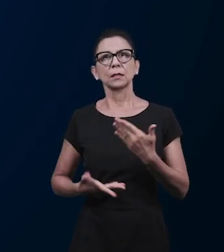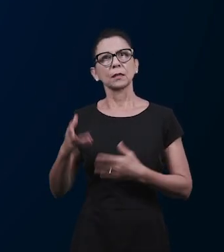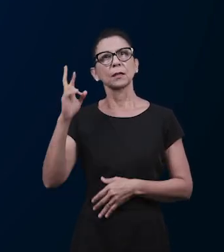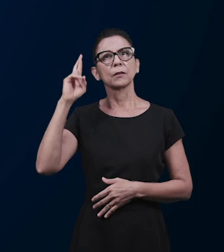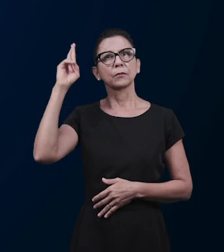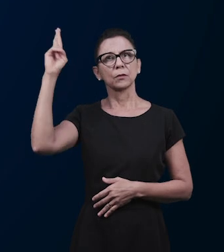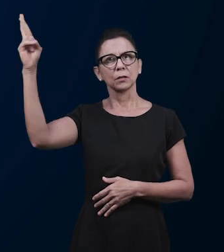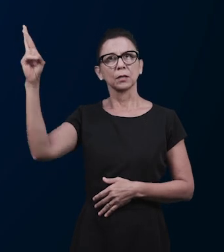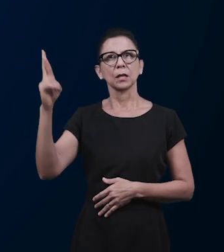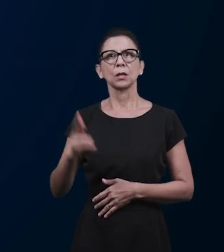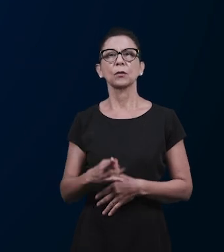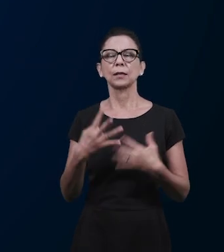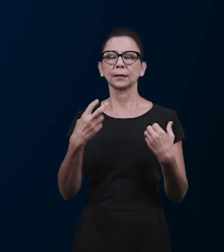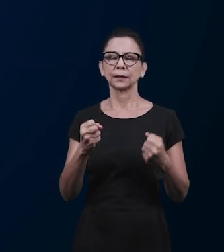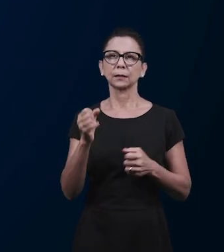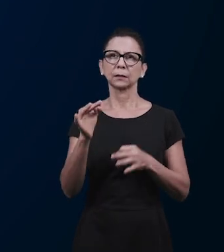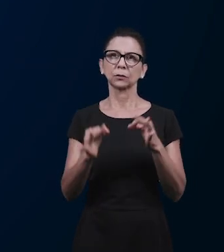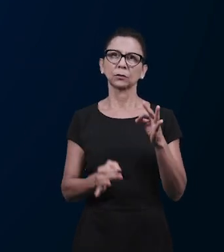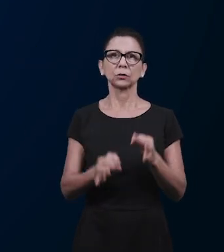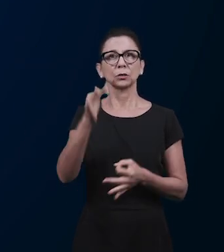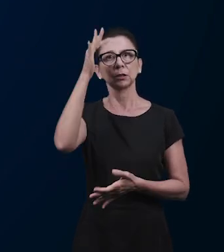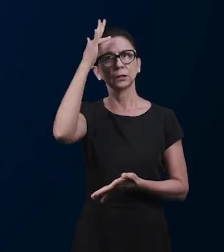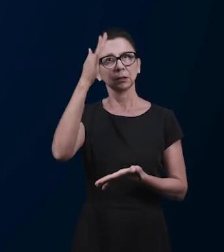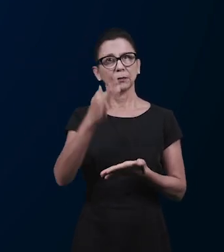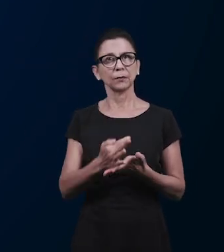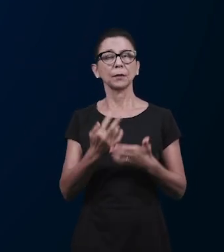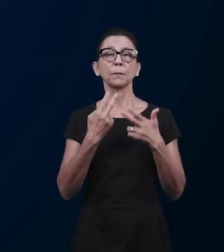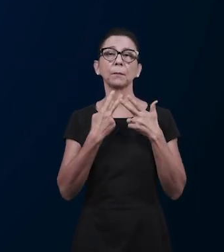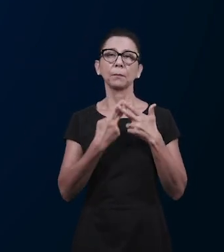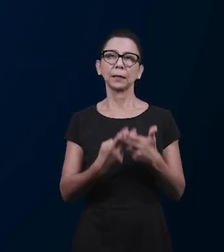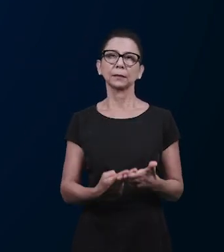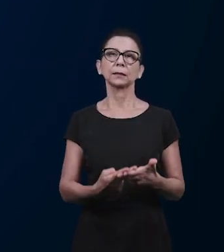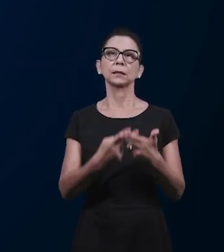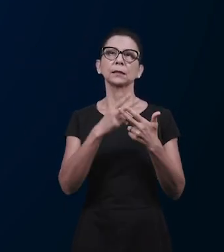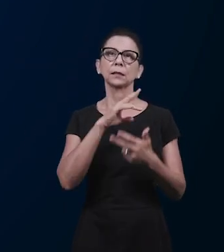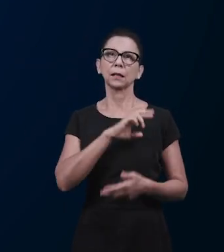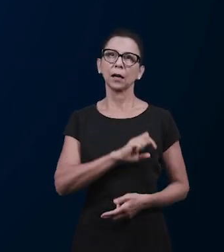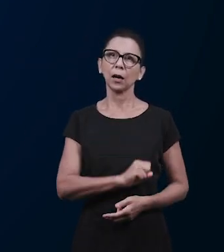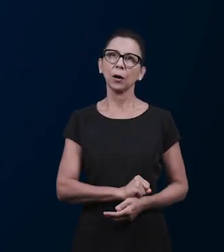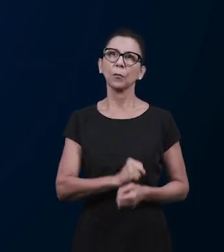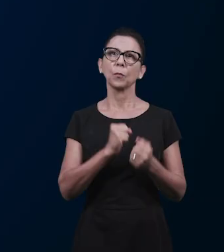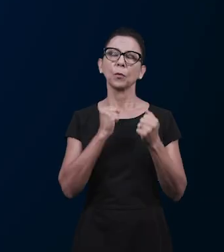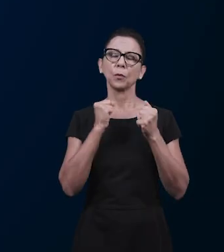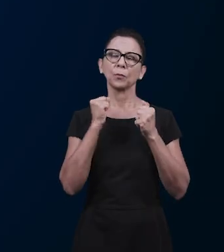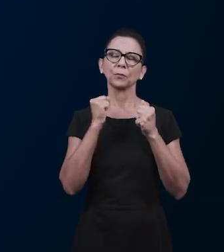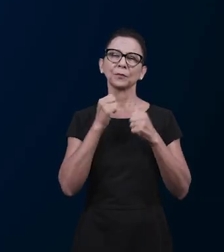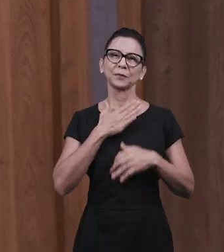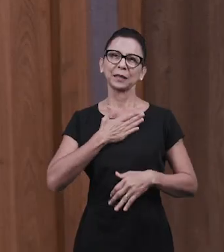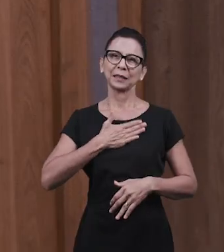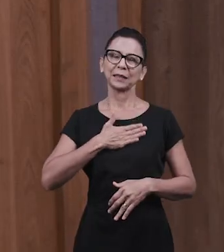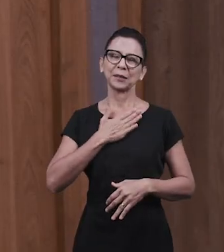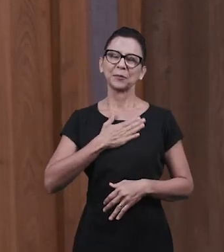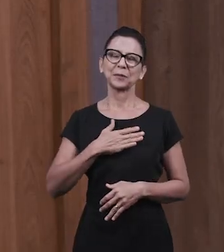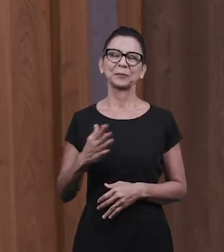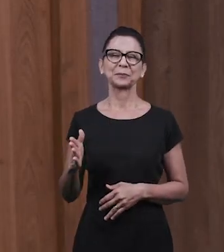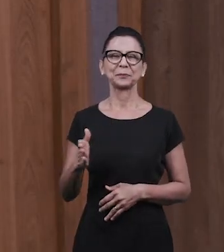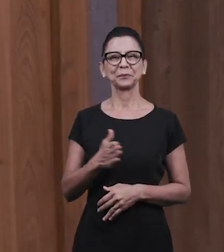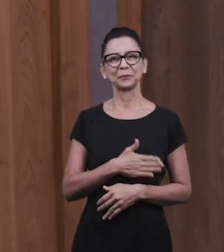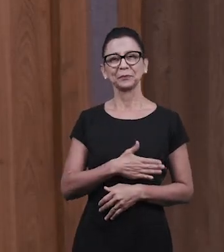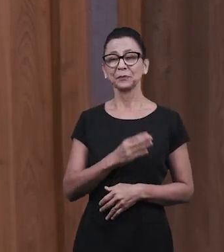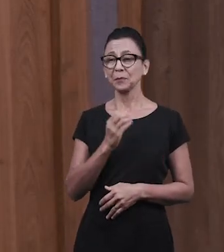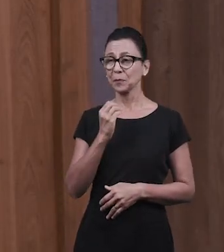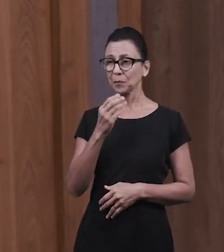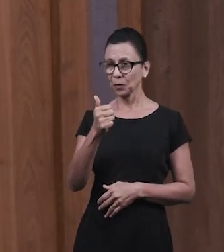segue a justiça, a piedade, a fé, a caridade, a paciência e a mansidão. A paz, Senhor. Amém, Rebeca. Muito